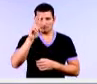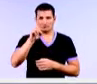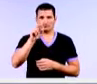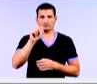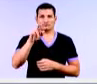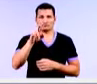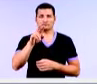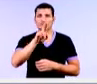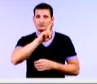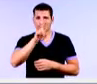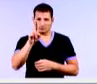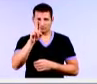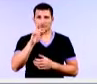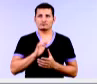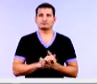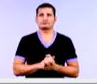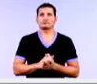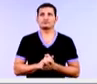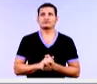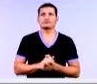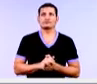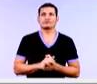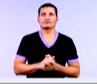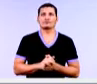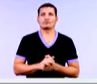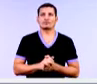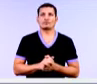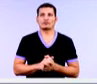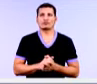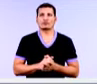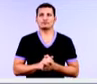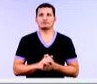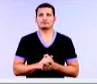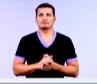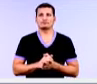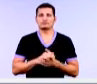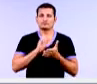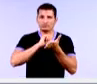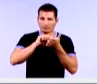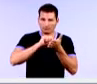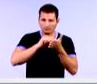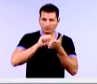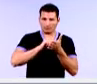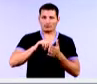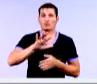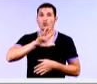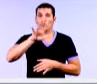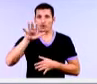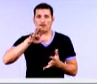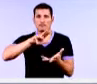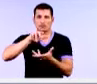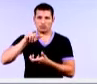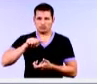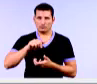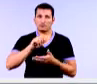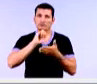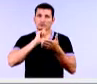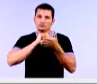como caractere, beleza? E olha aqui, ao invés de escrever olá mundo, eu vou escrever o